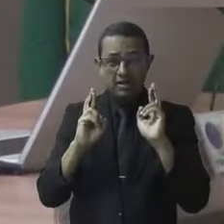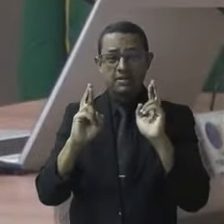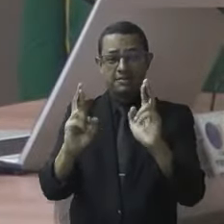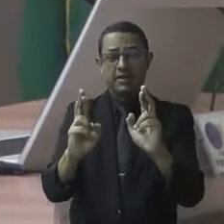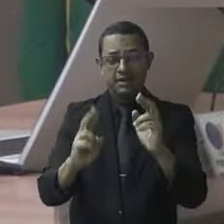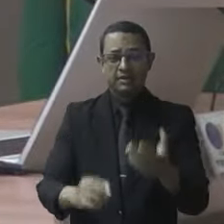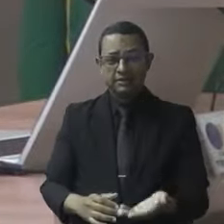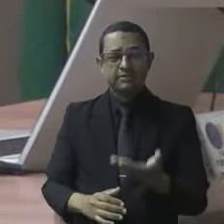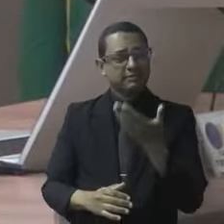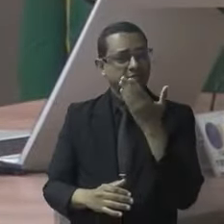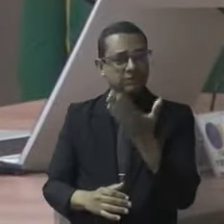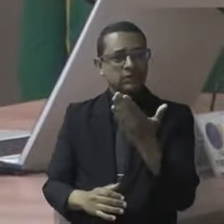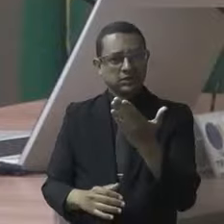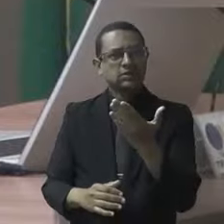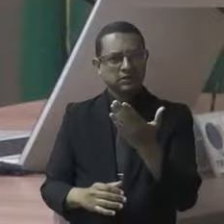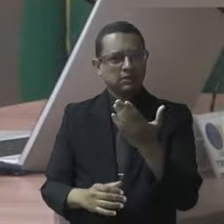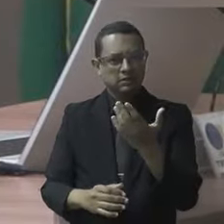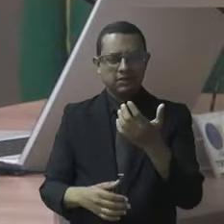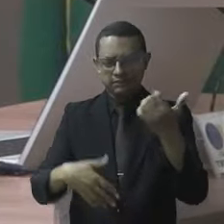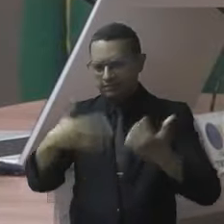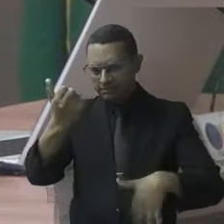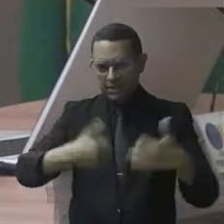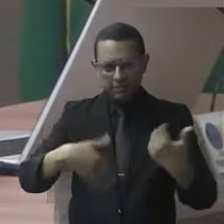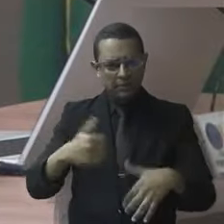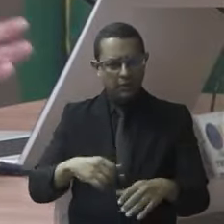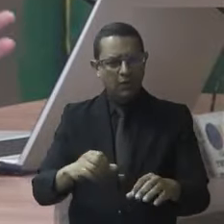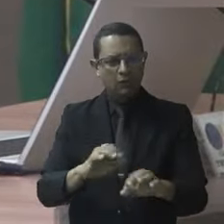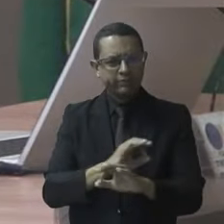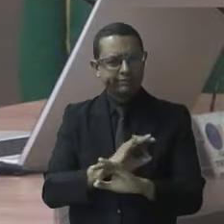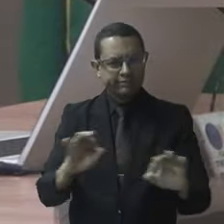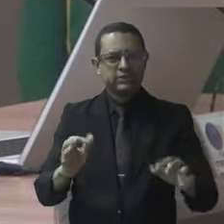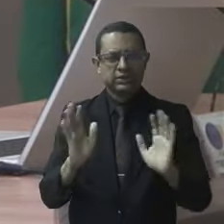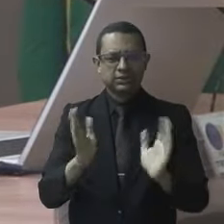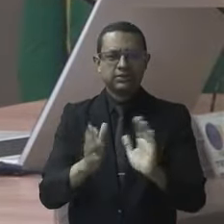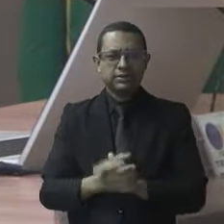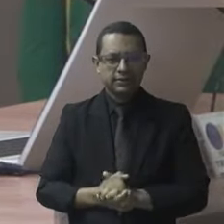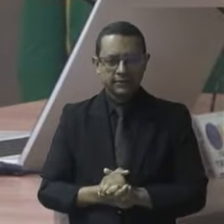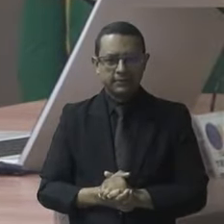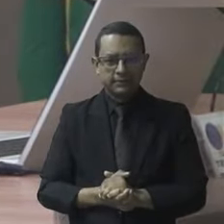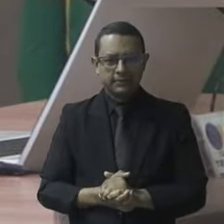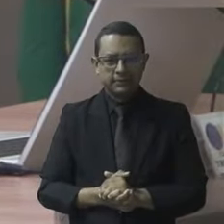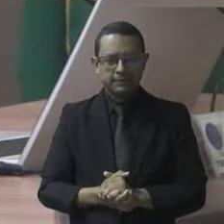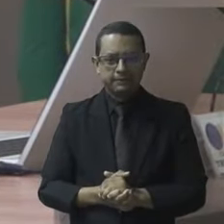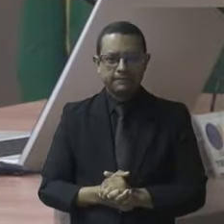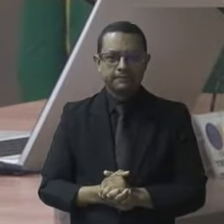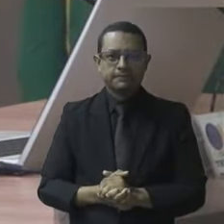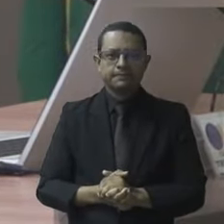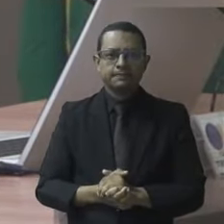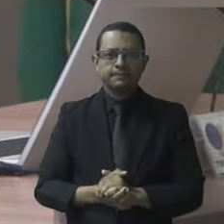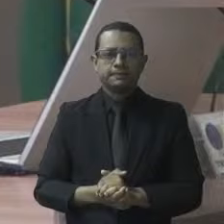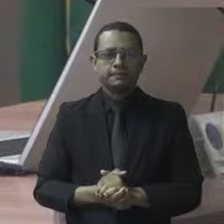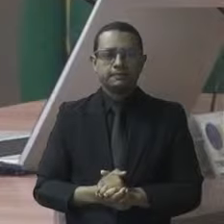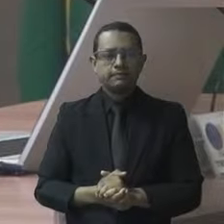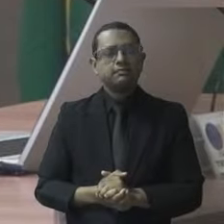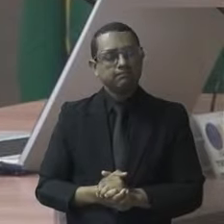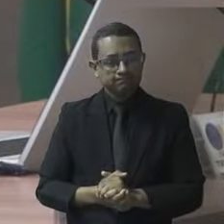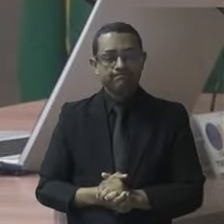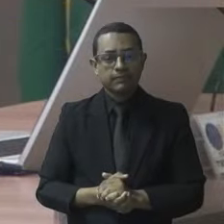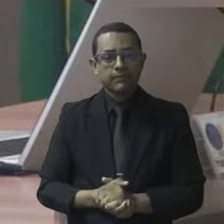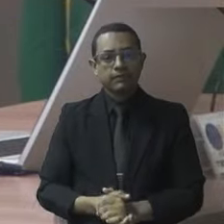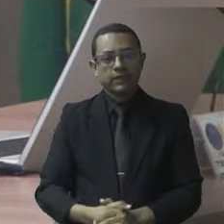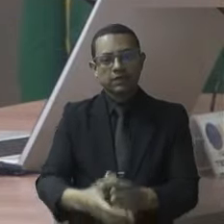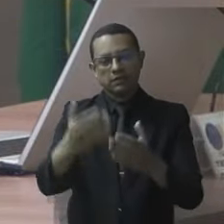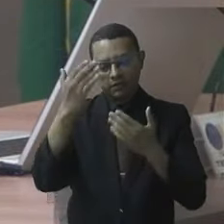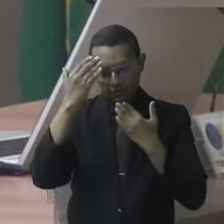Vossa Excelência, que já foi abrangente, mas para reproduzir e subscrever os agradecimentos que